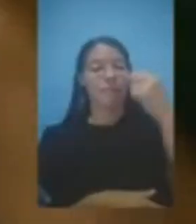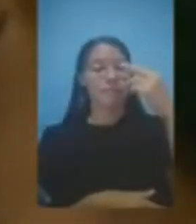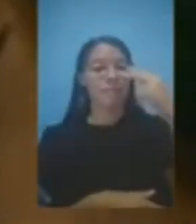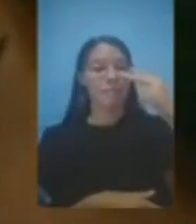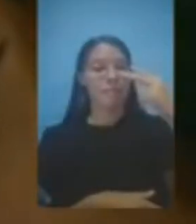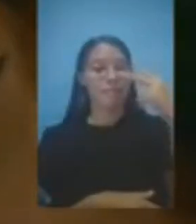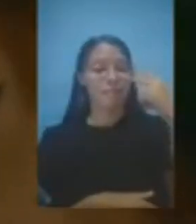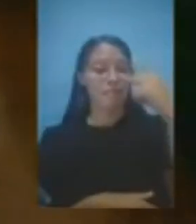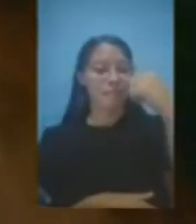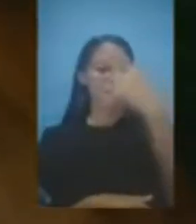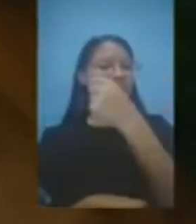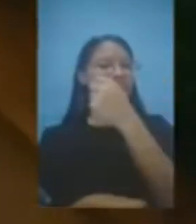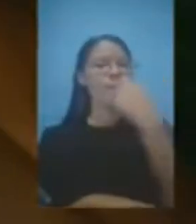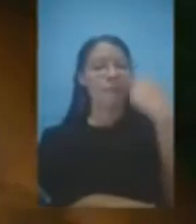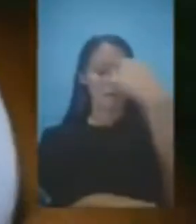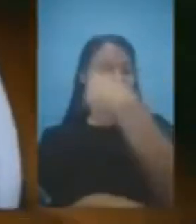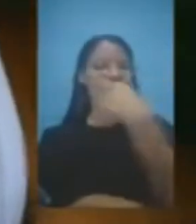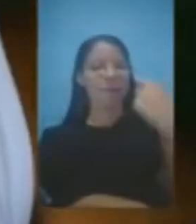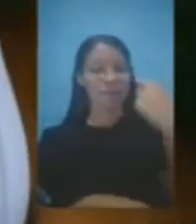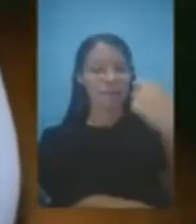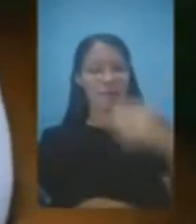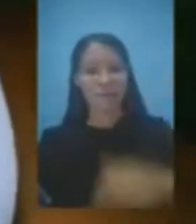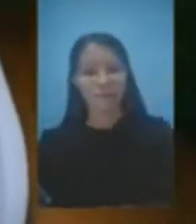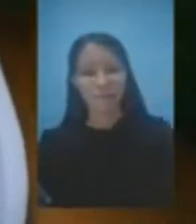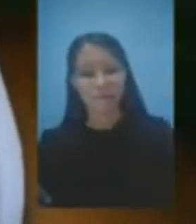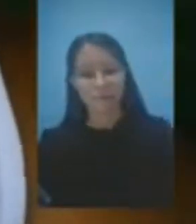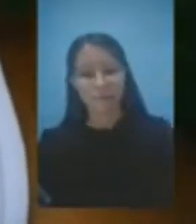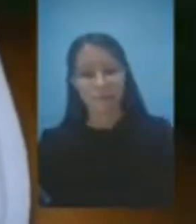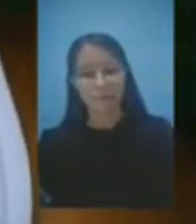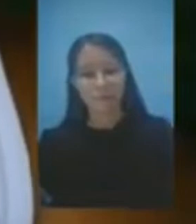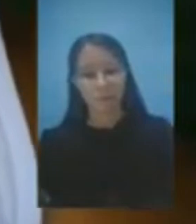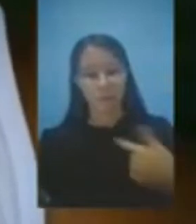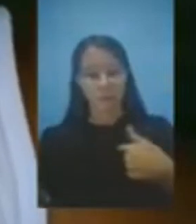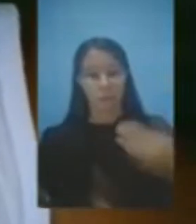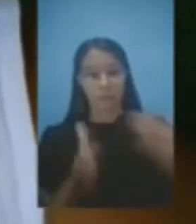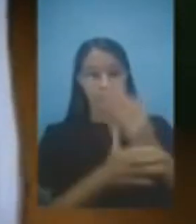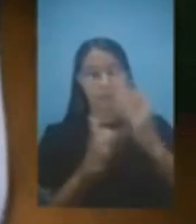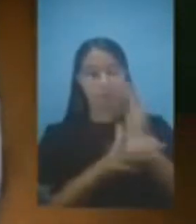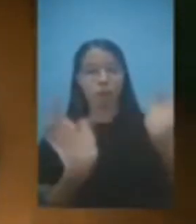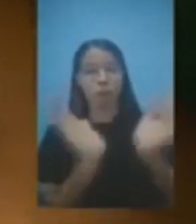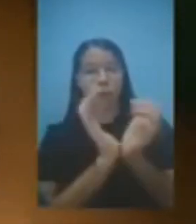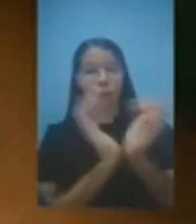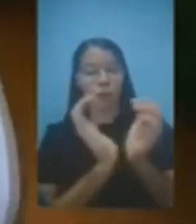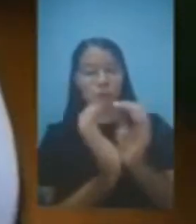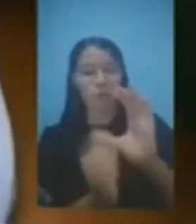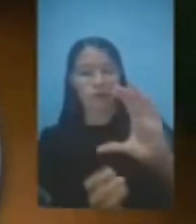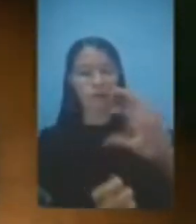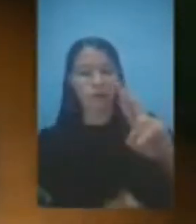maquiar as unhas. E eu estou mais linda. E eu sou